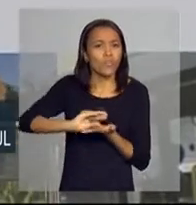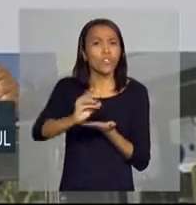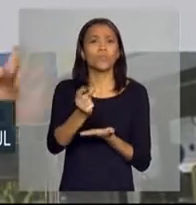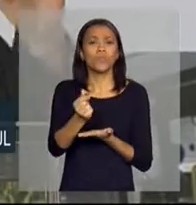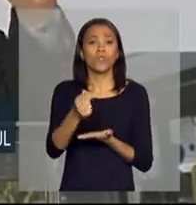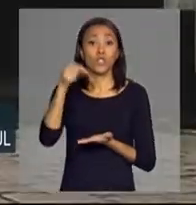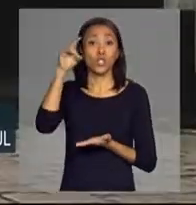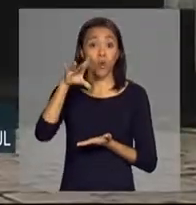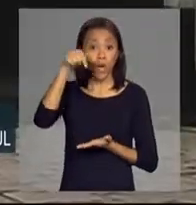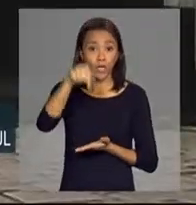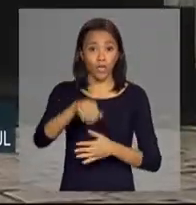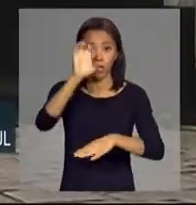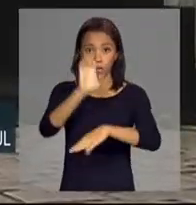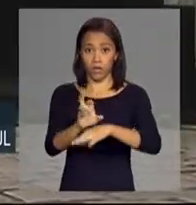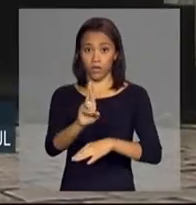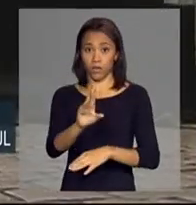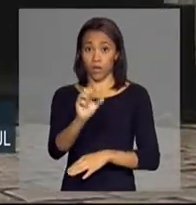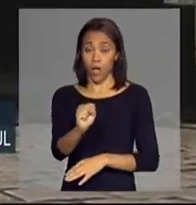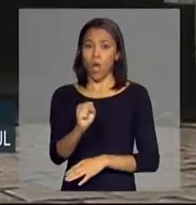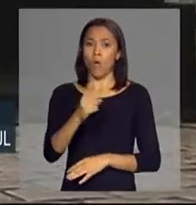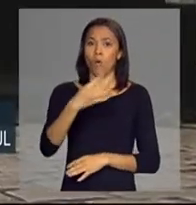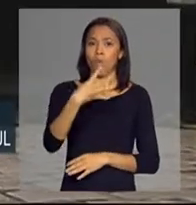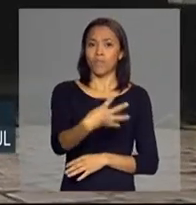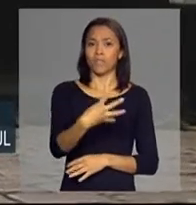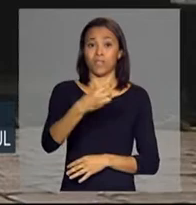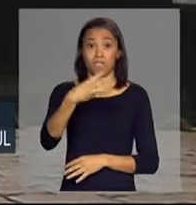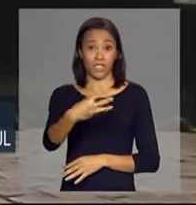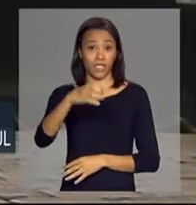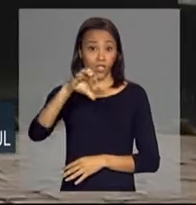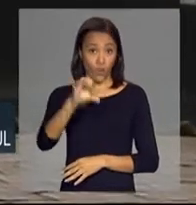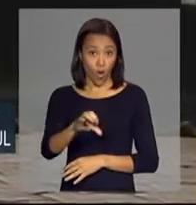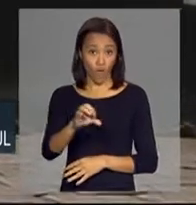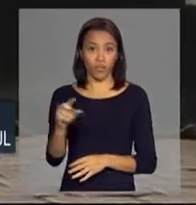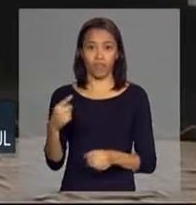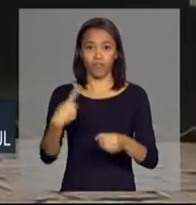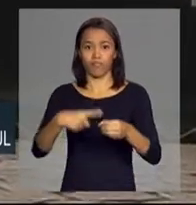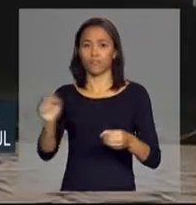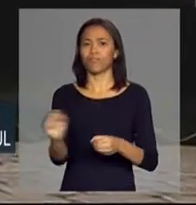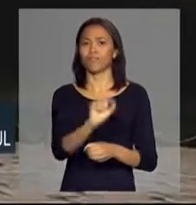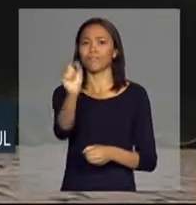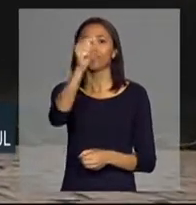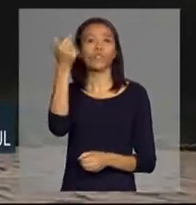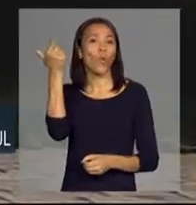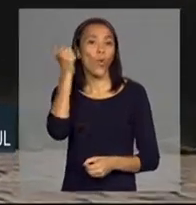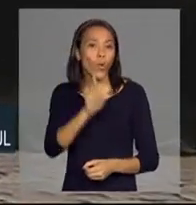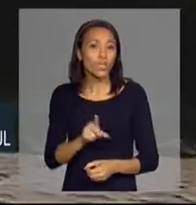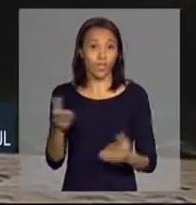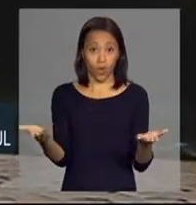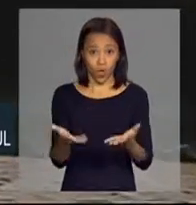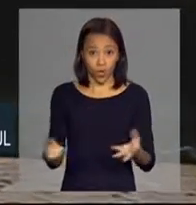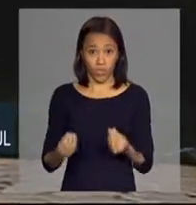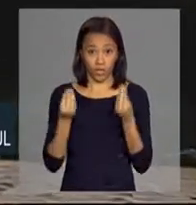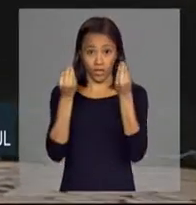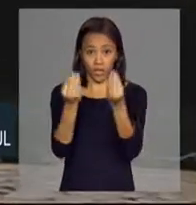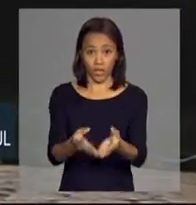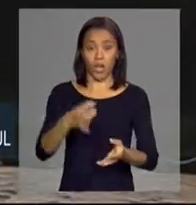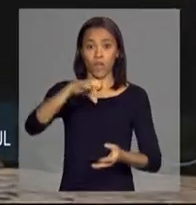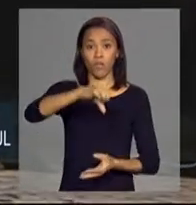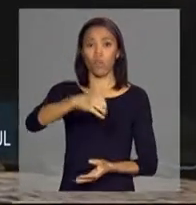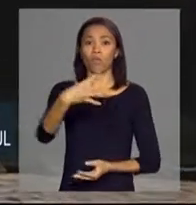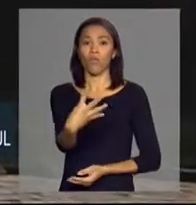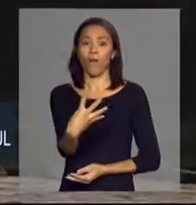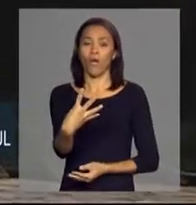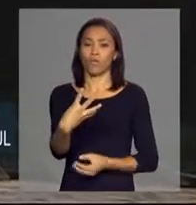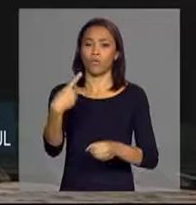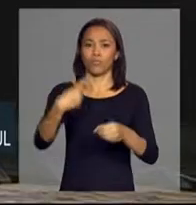Sul serão 439 municípios beneficiados. Hoje nós vamos entregar máquinas para 94